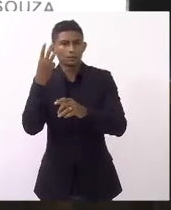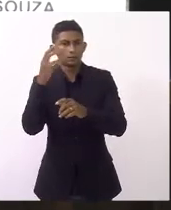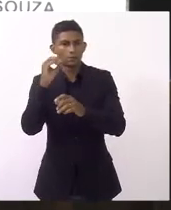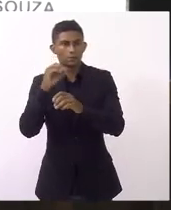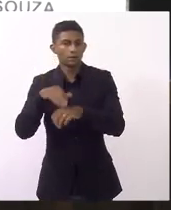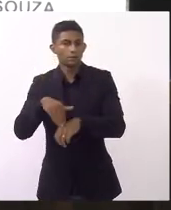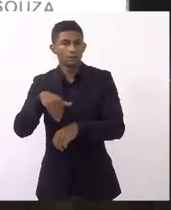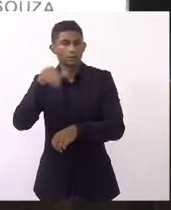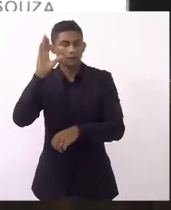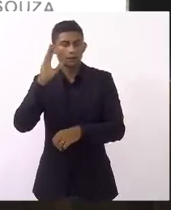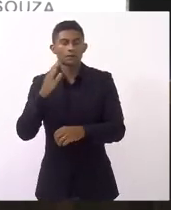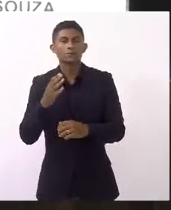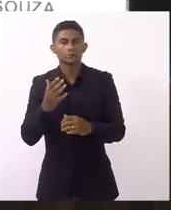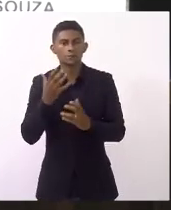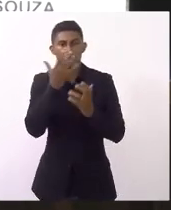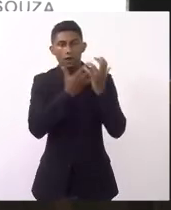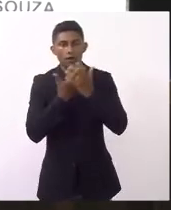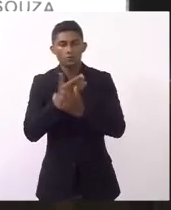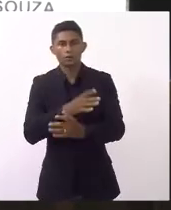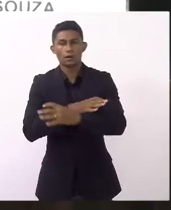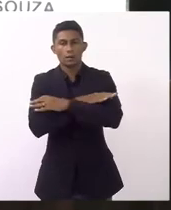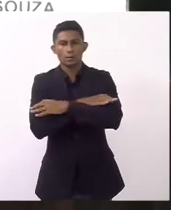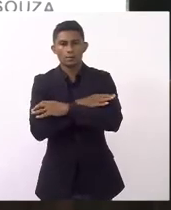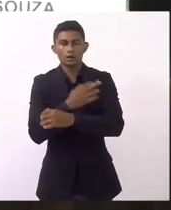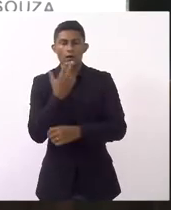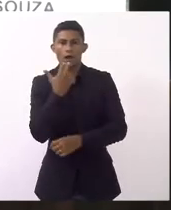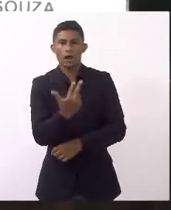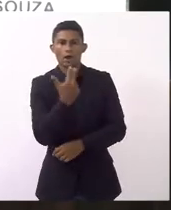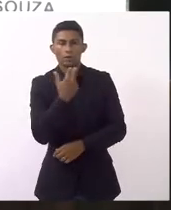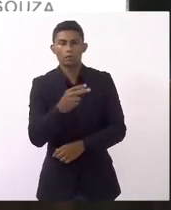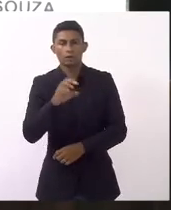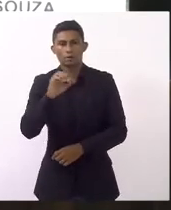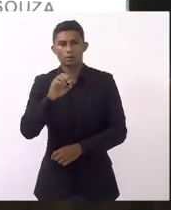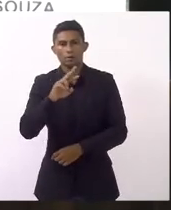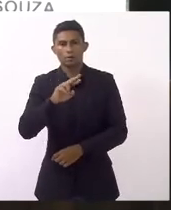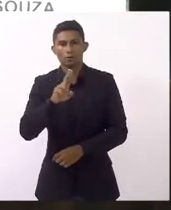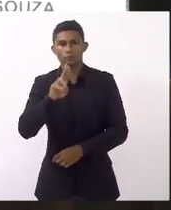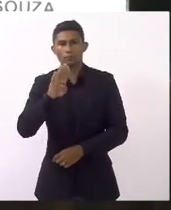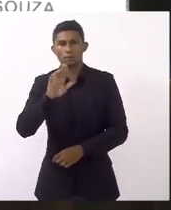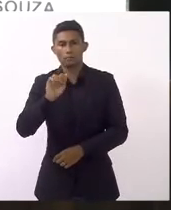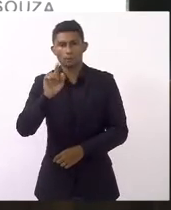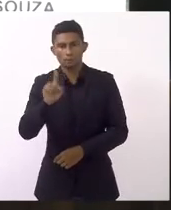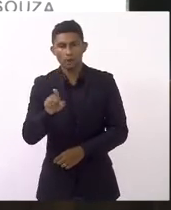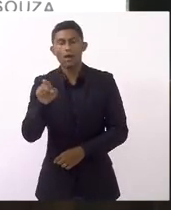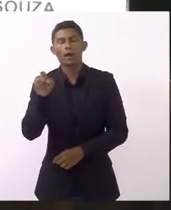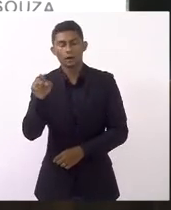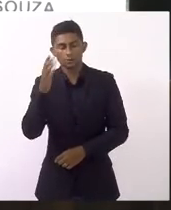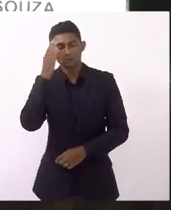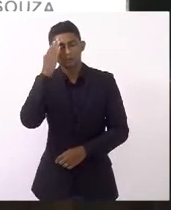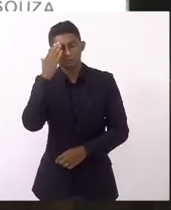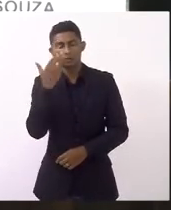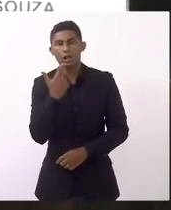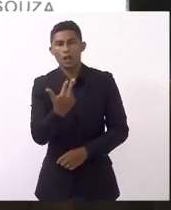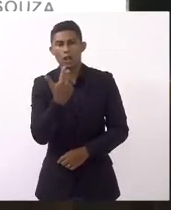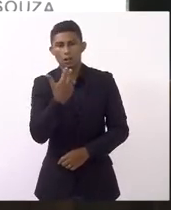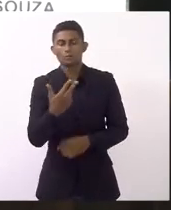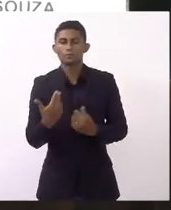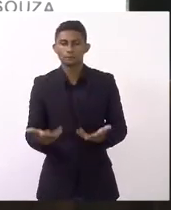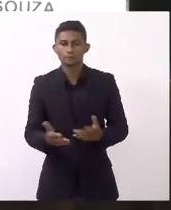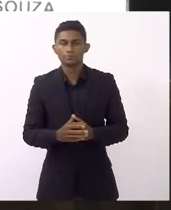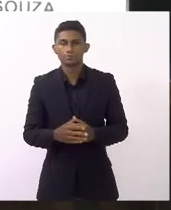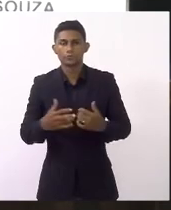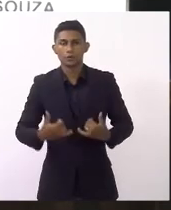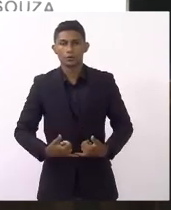candomblé na língua yorubá em que é fluente por isso esse orgulho